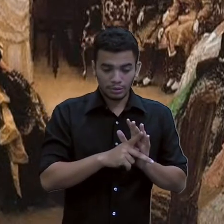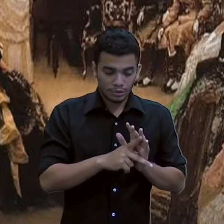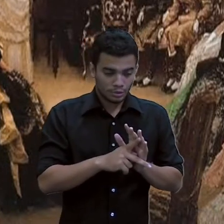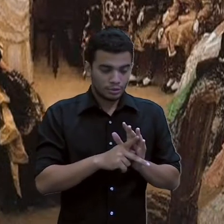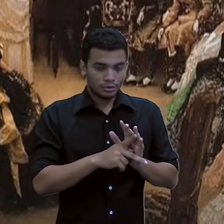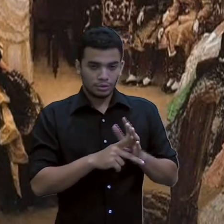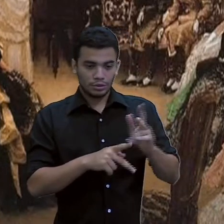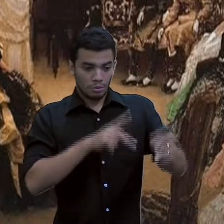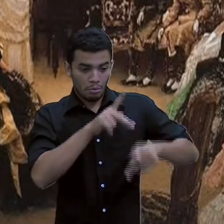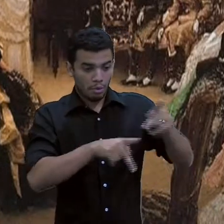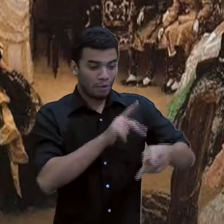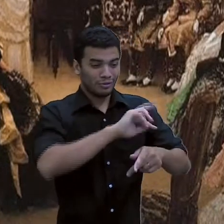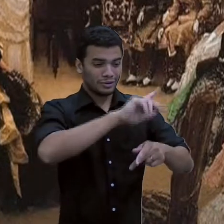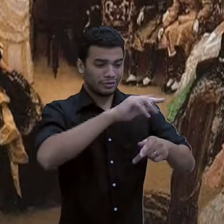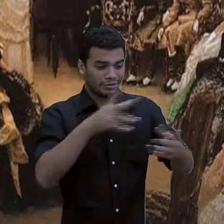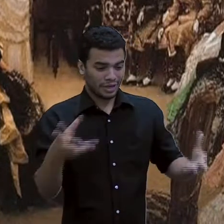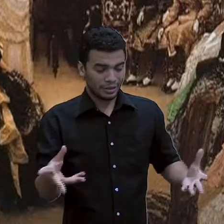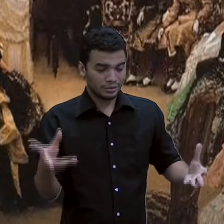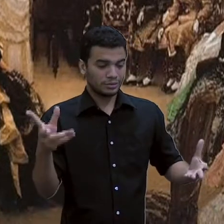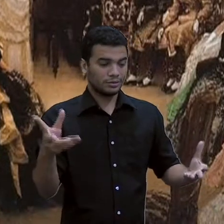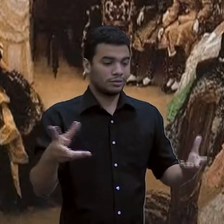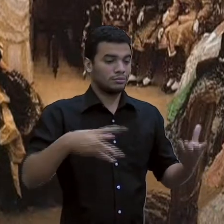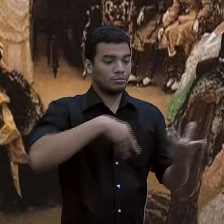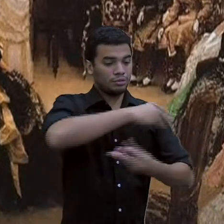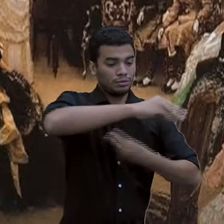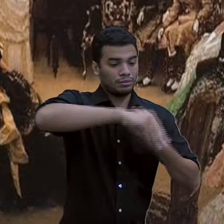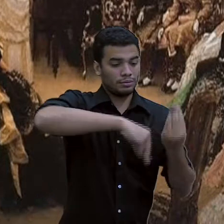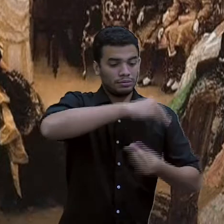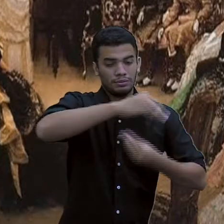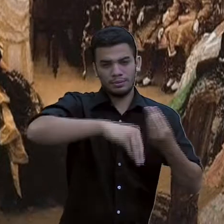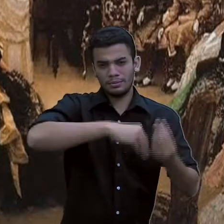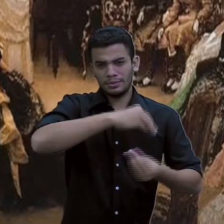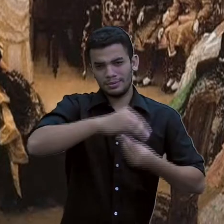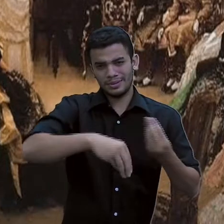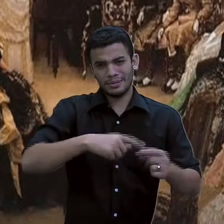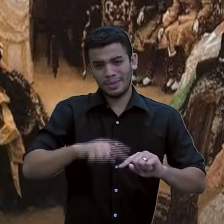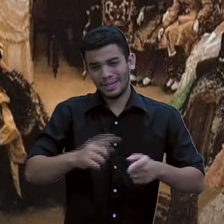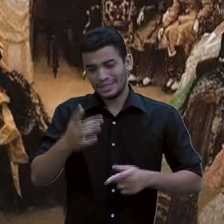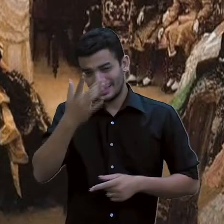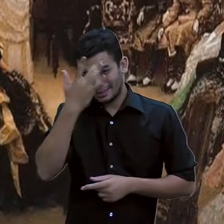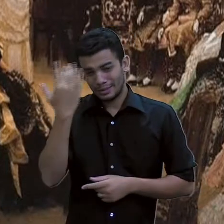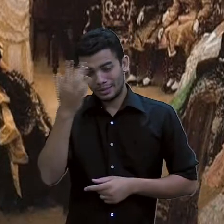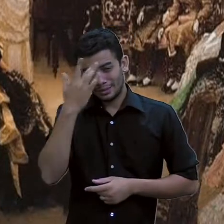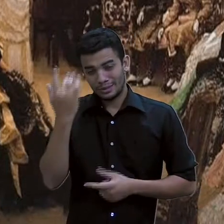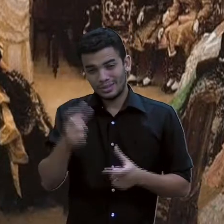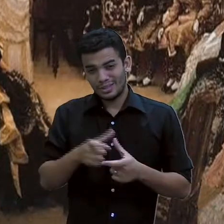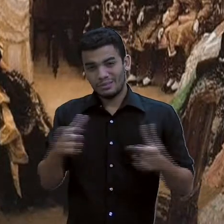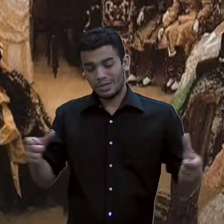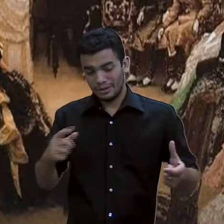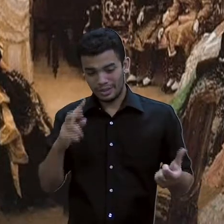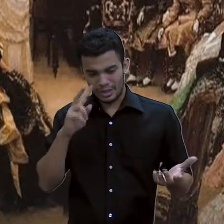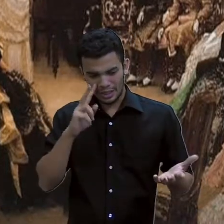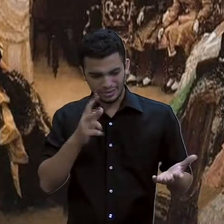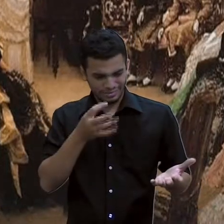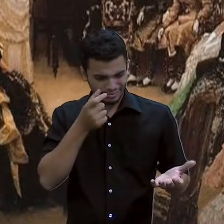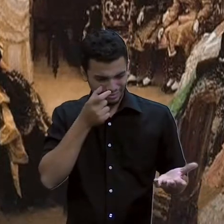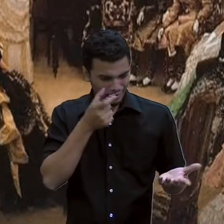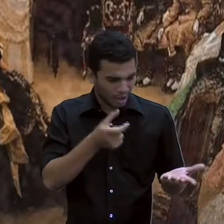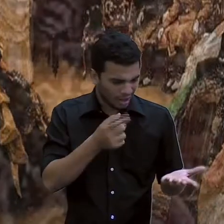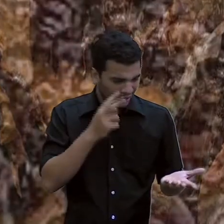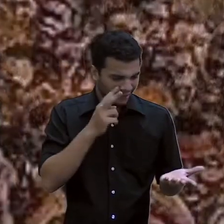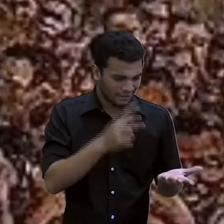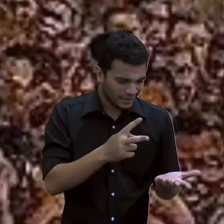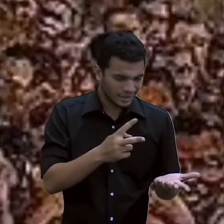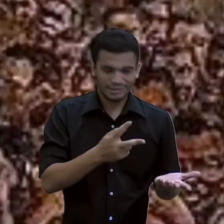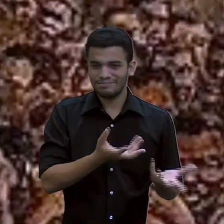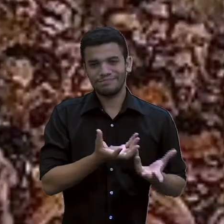ser tão rica, infelizmente pouco valorizada. A participação dos negros no Brasil colonial aconteceu a partir